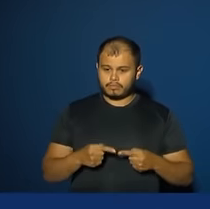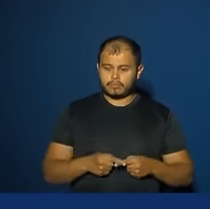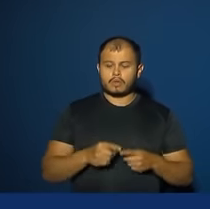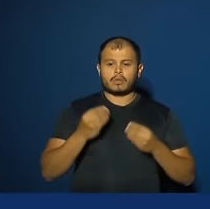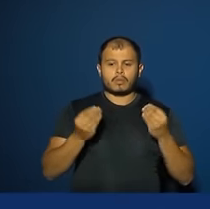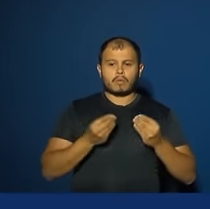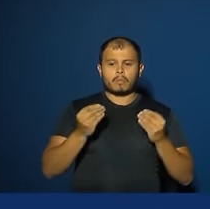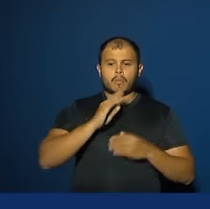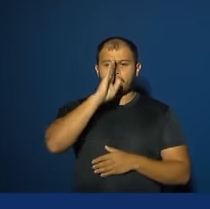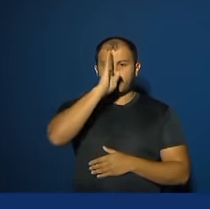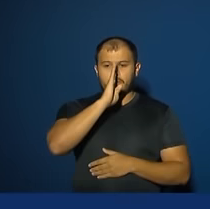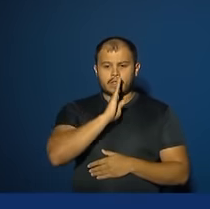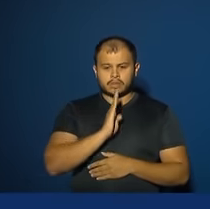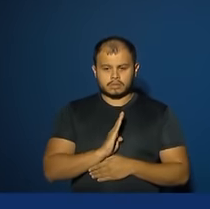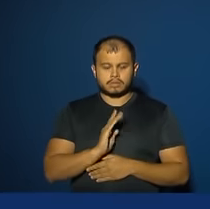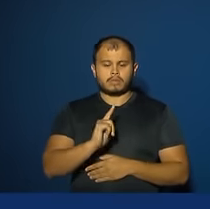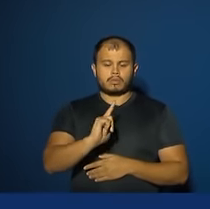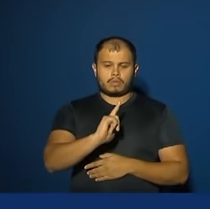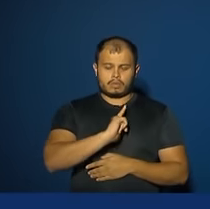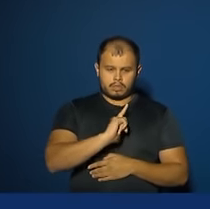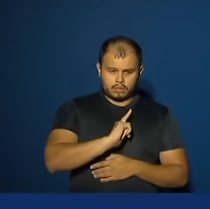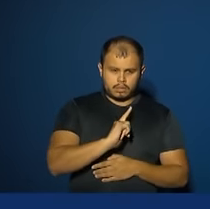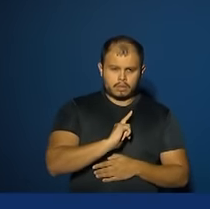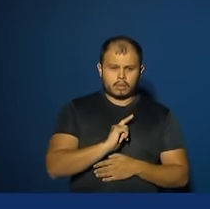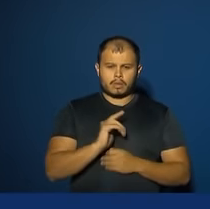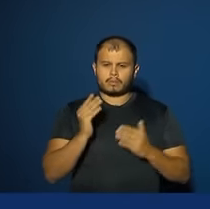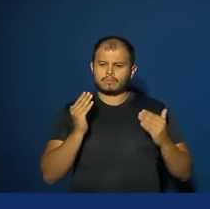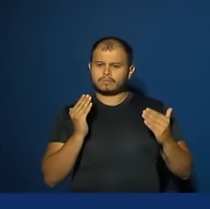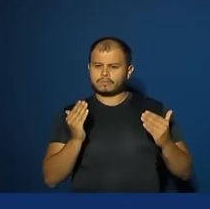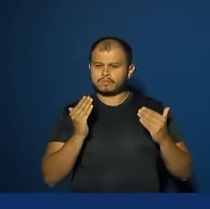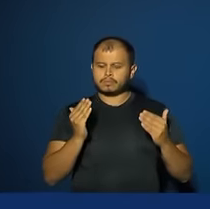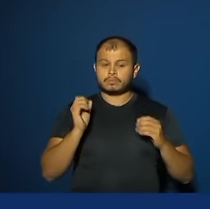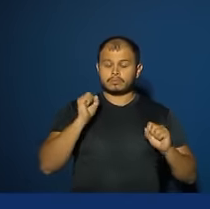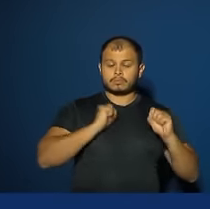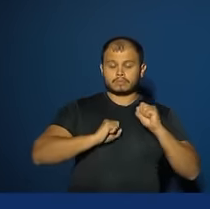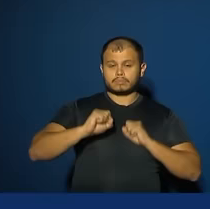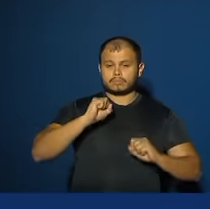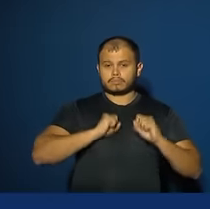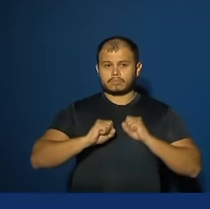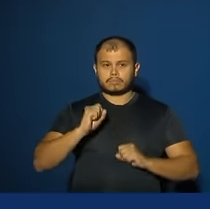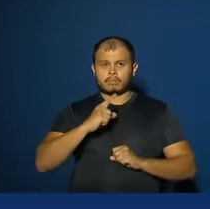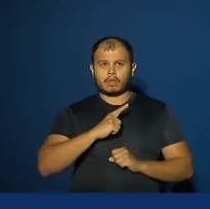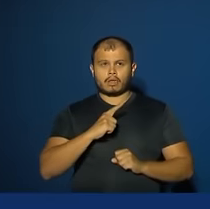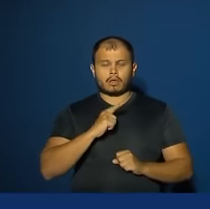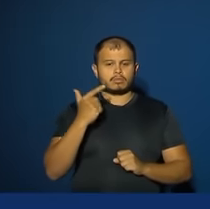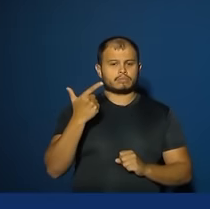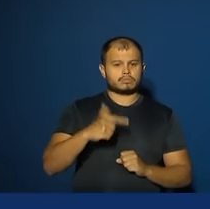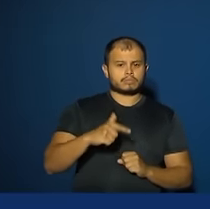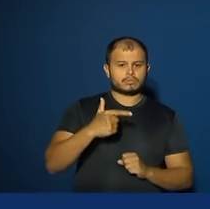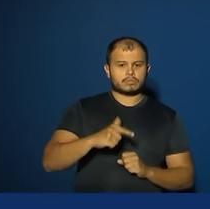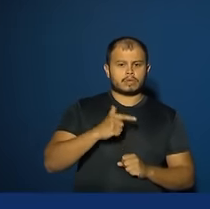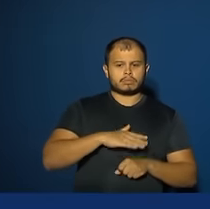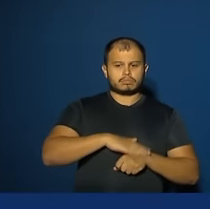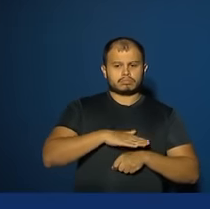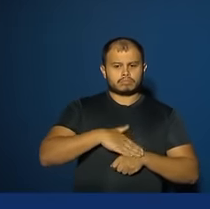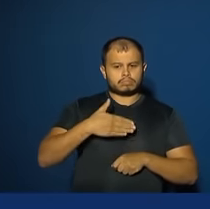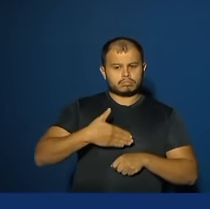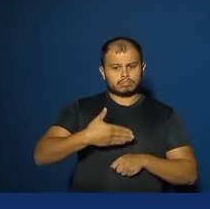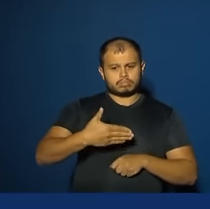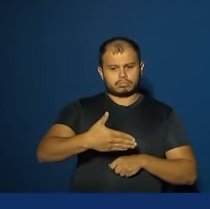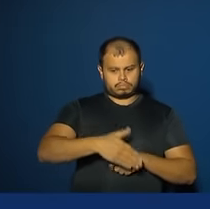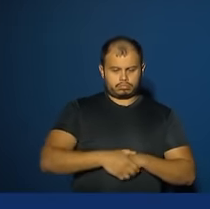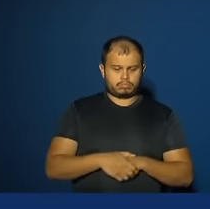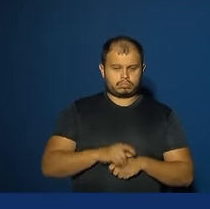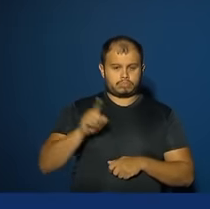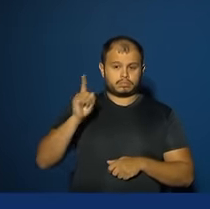brasileiro, onde a gente não tem as expectativas assim tão bem ancoradinhas na meta. Tá? Nos